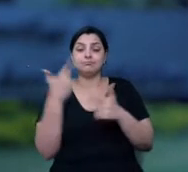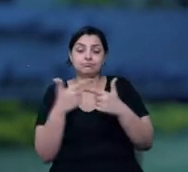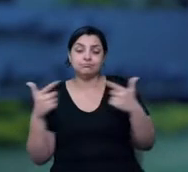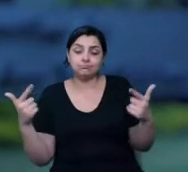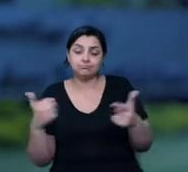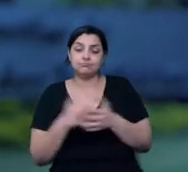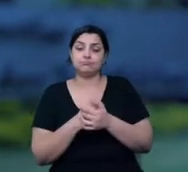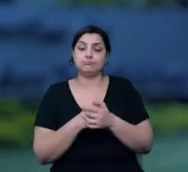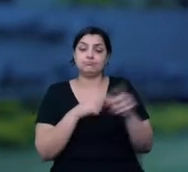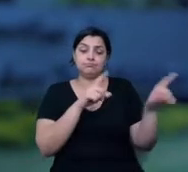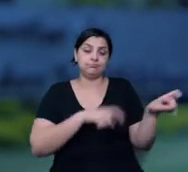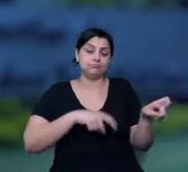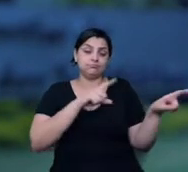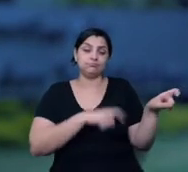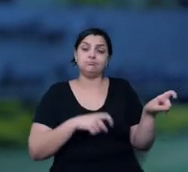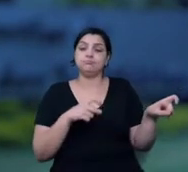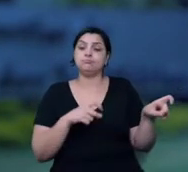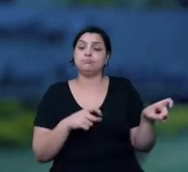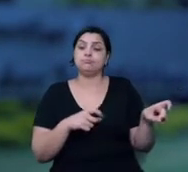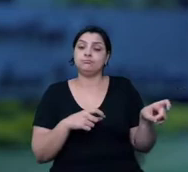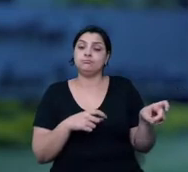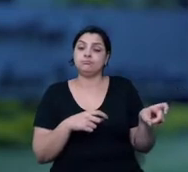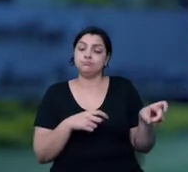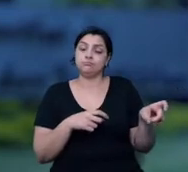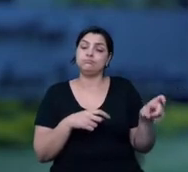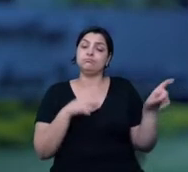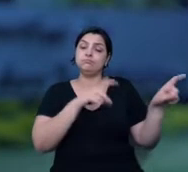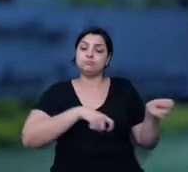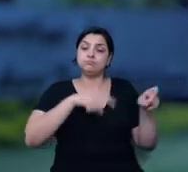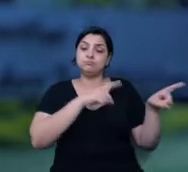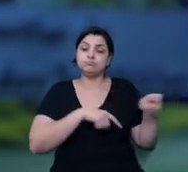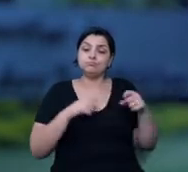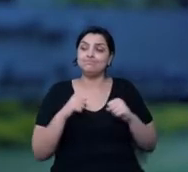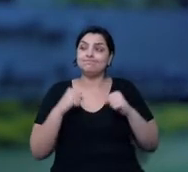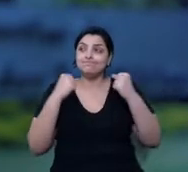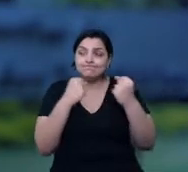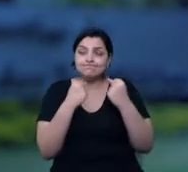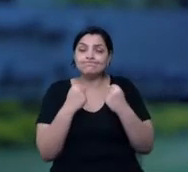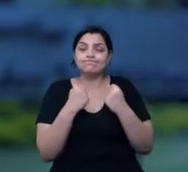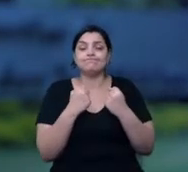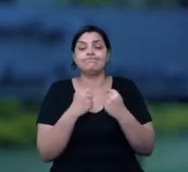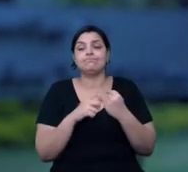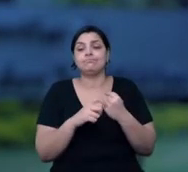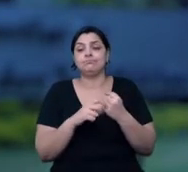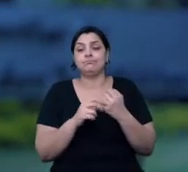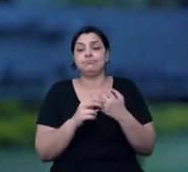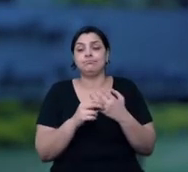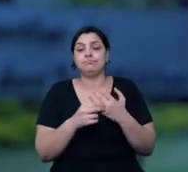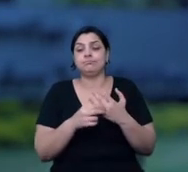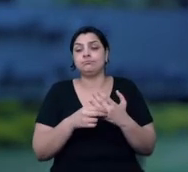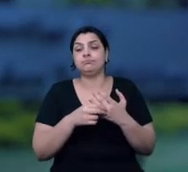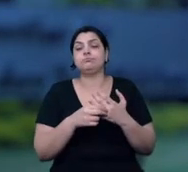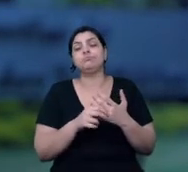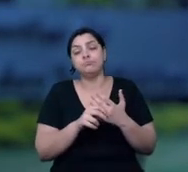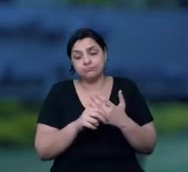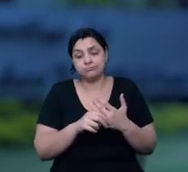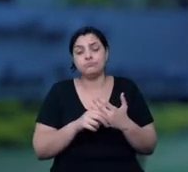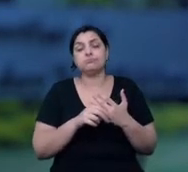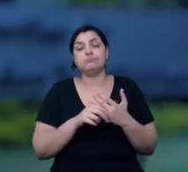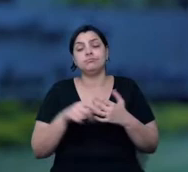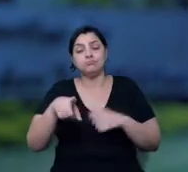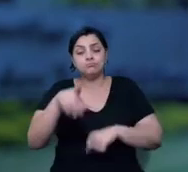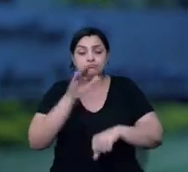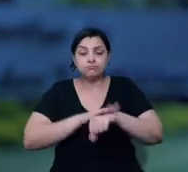é... o sertanejo é, antes de tudo, um forte, né? Como diria o Euclides da Cunha. Então, assim, você faz ali dentro